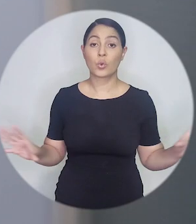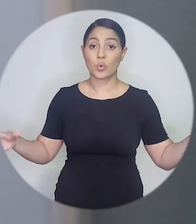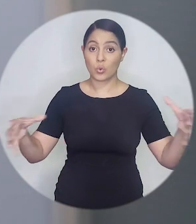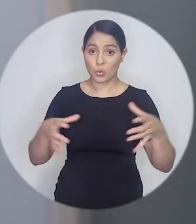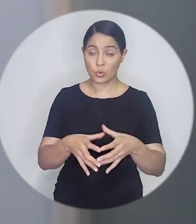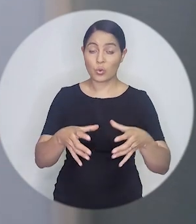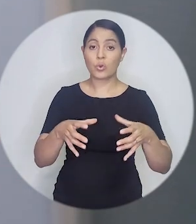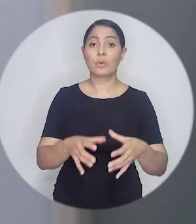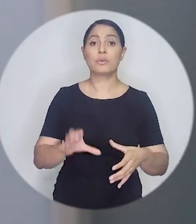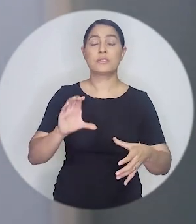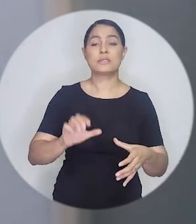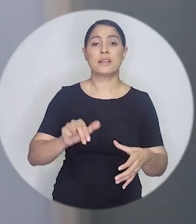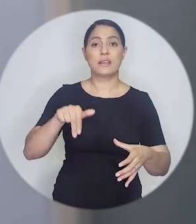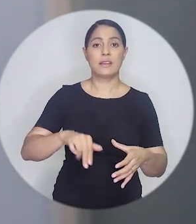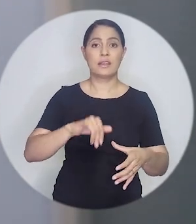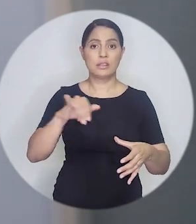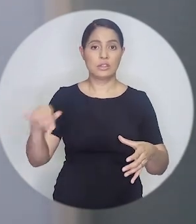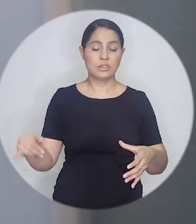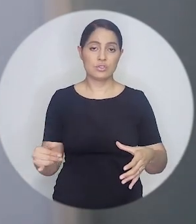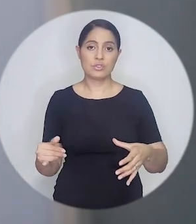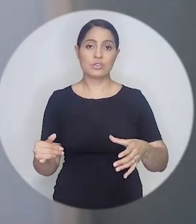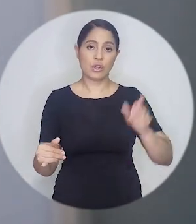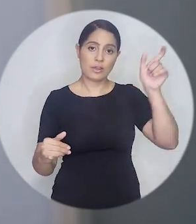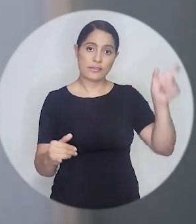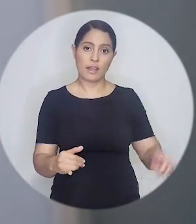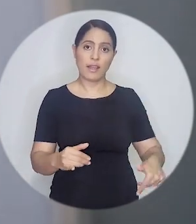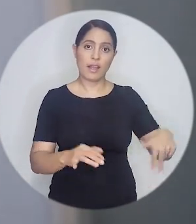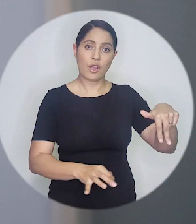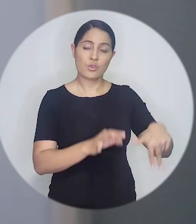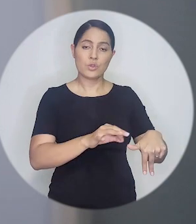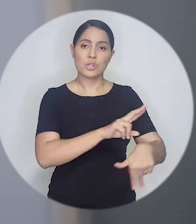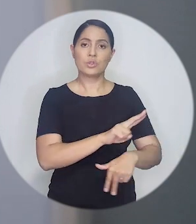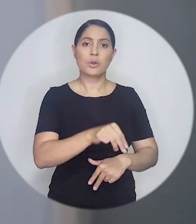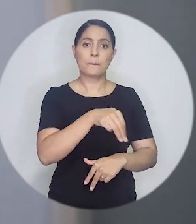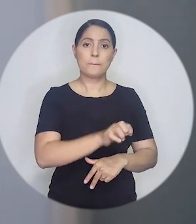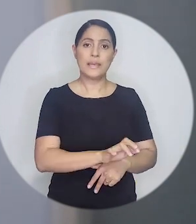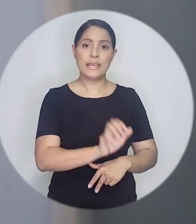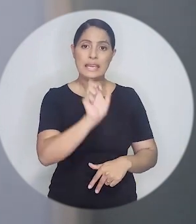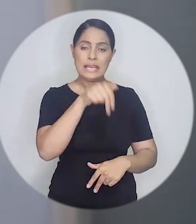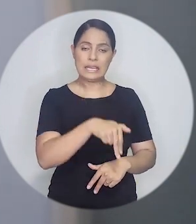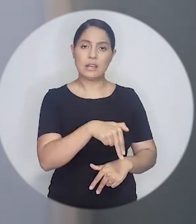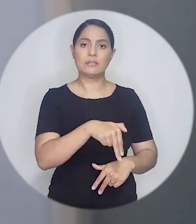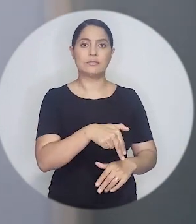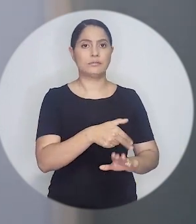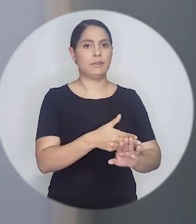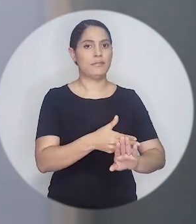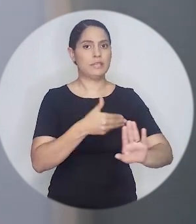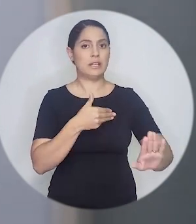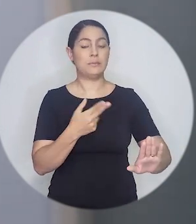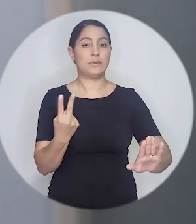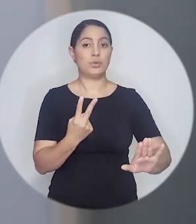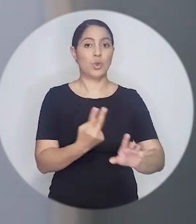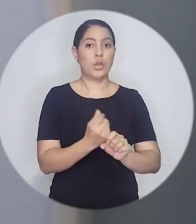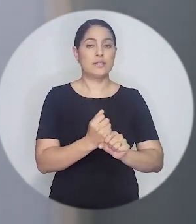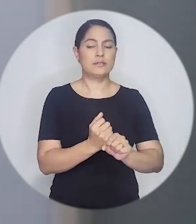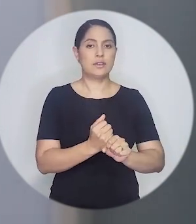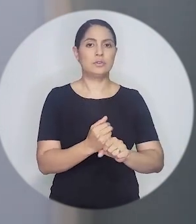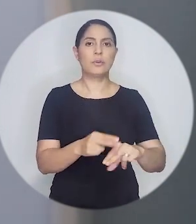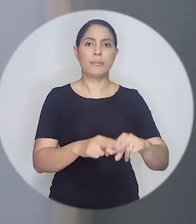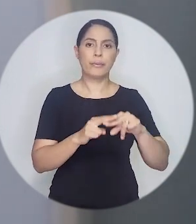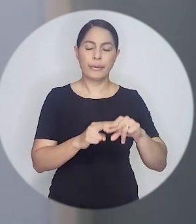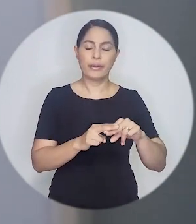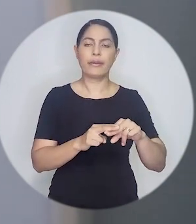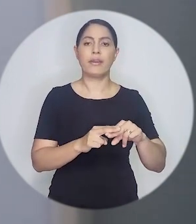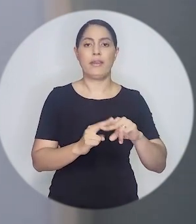O plenário do Conselho Nacional de Justiça decidiu afastar por 2 anos a juíza Miriam Terezinha Cury, do Tribunal de Justiça do Rio de